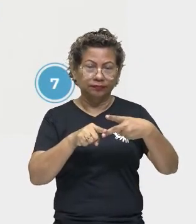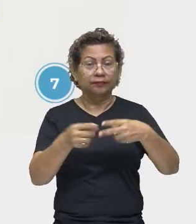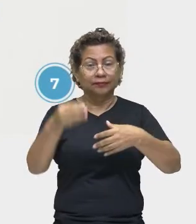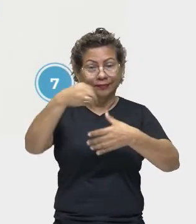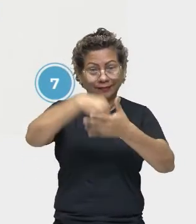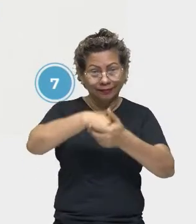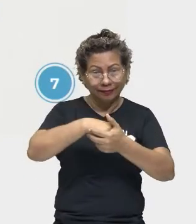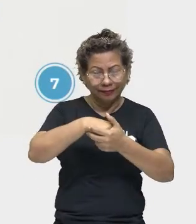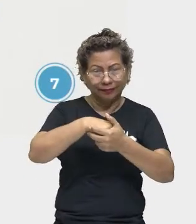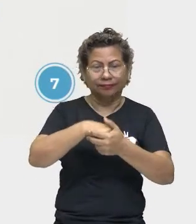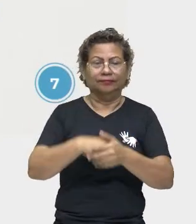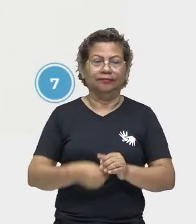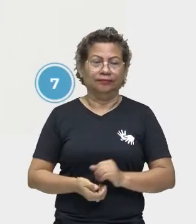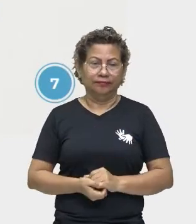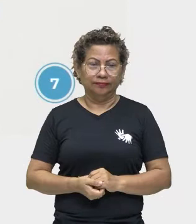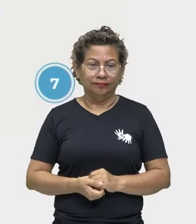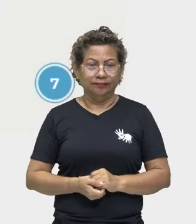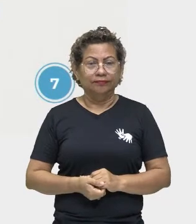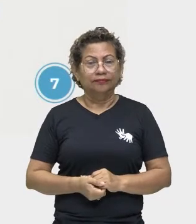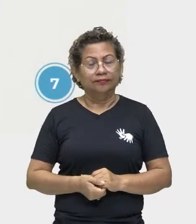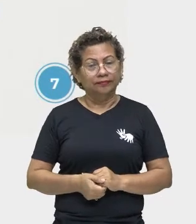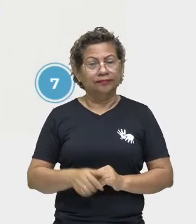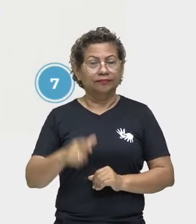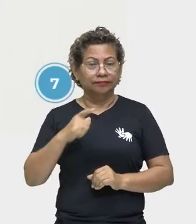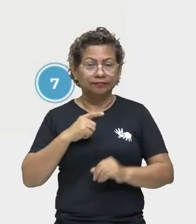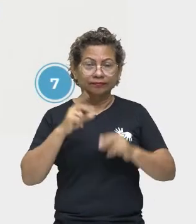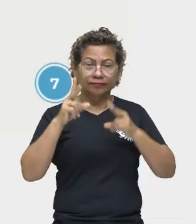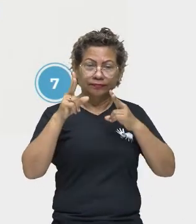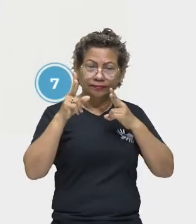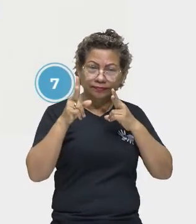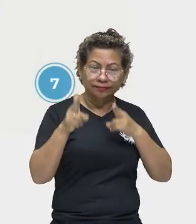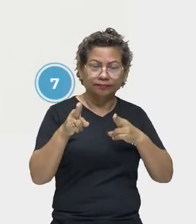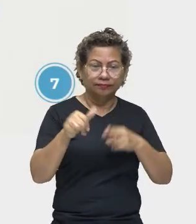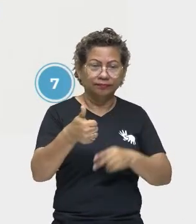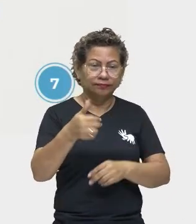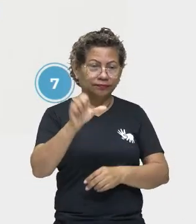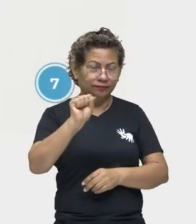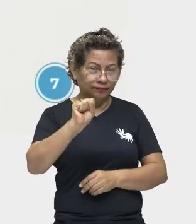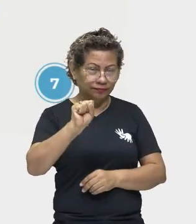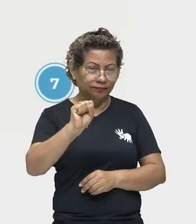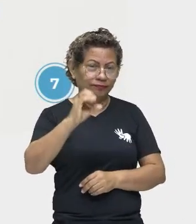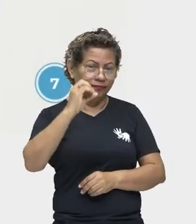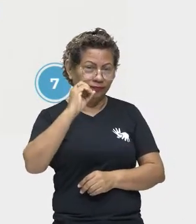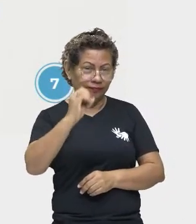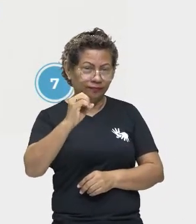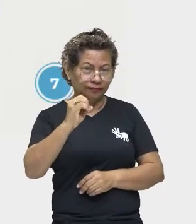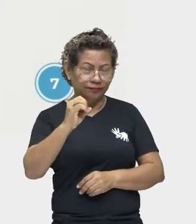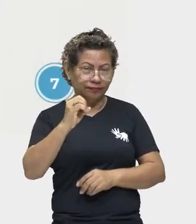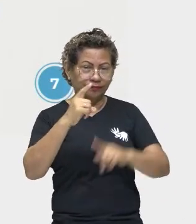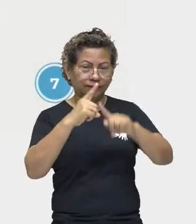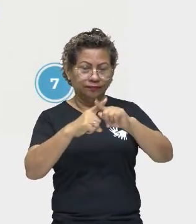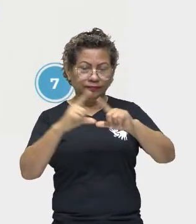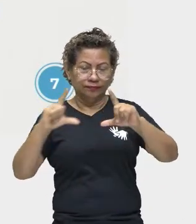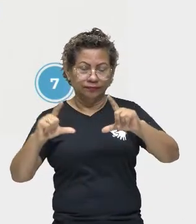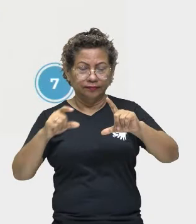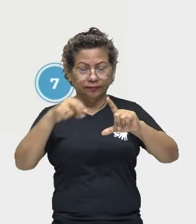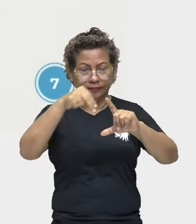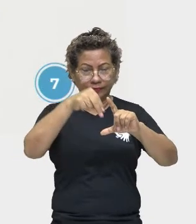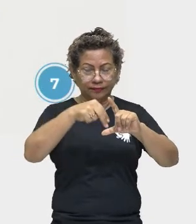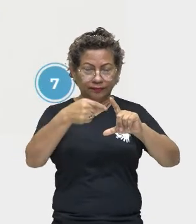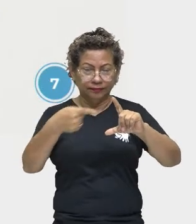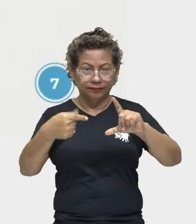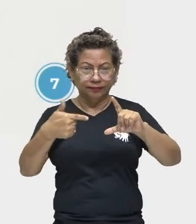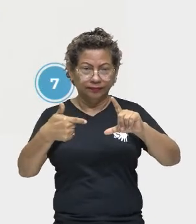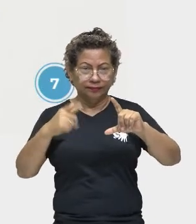têm n lados têm a soma dos ângulos internos igual a 180 menos, que multiplica